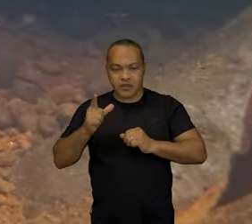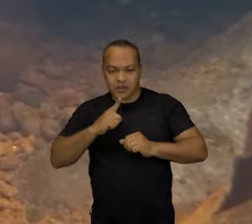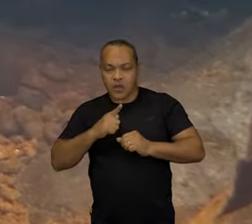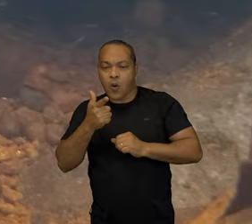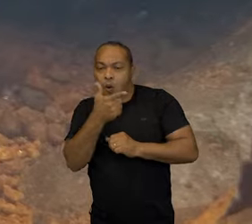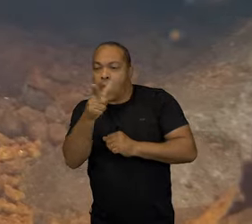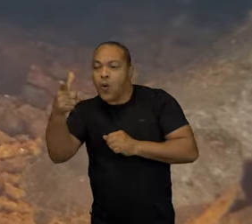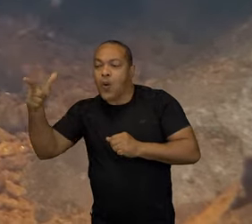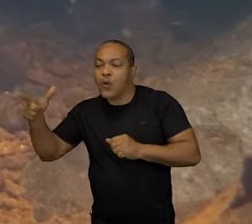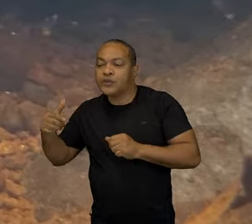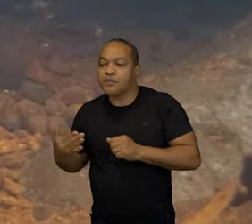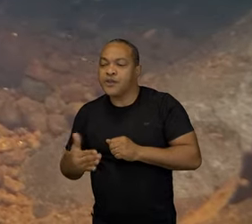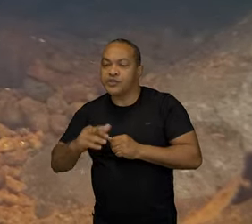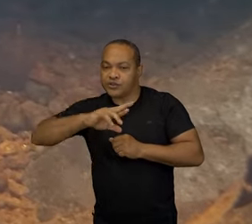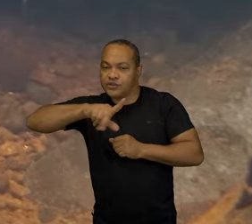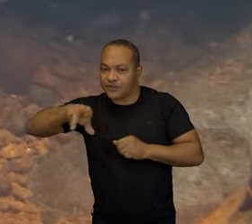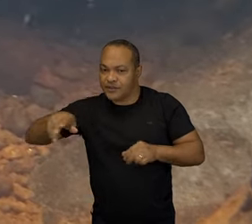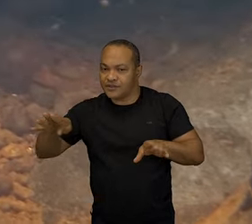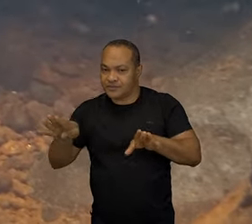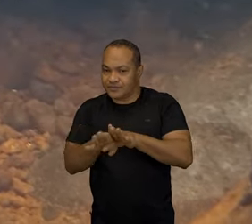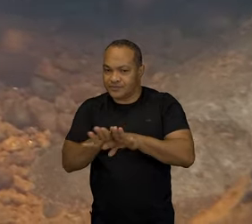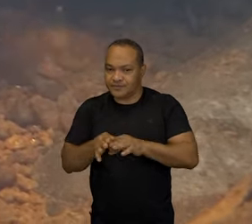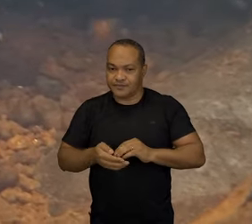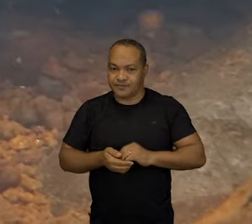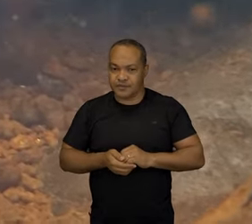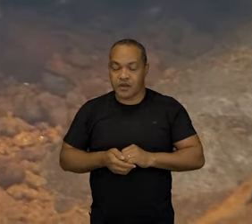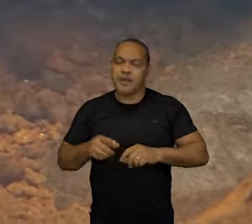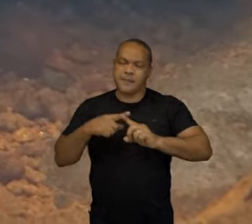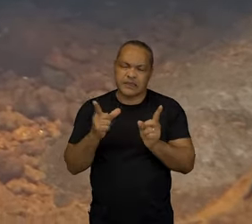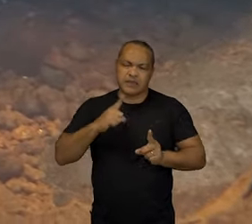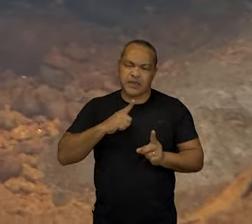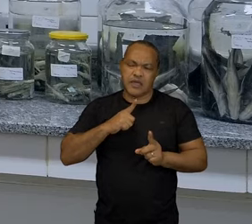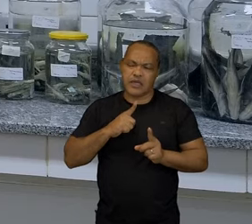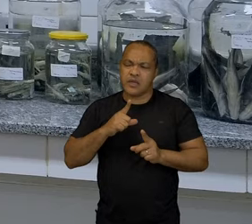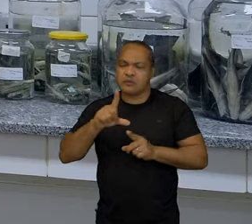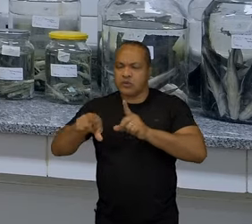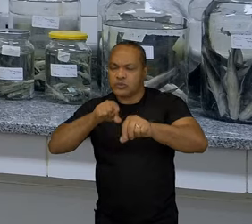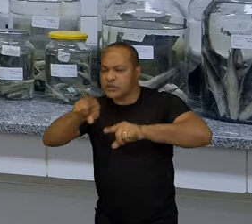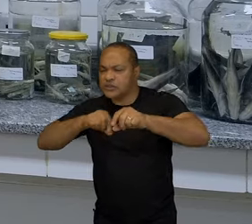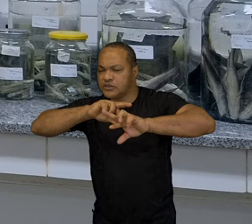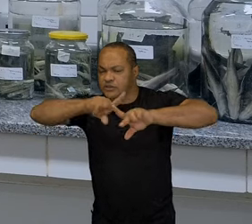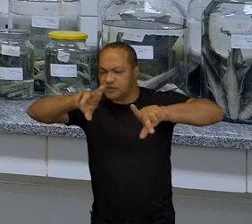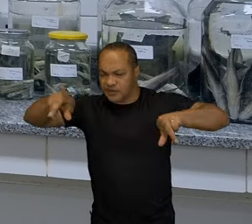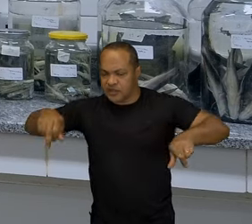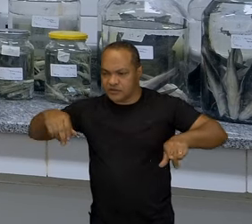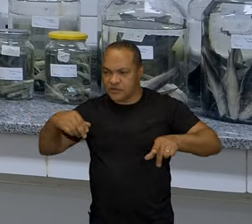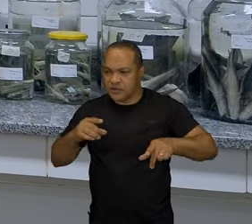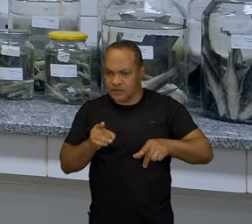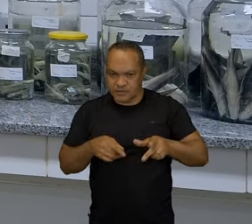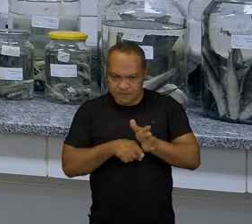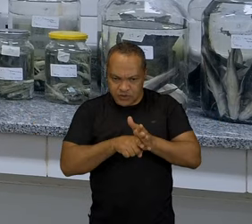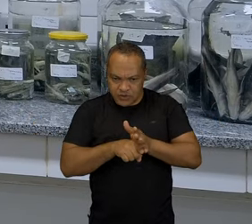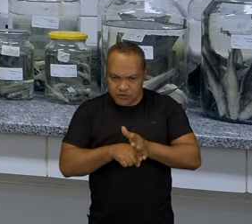abrigam também espécies diferentes. E existe uma certa seletividade dentro de cada